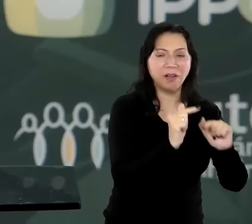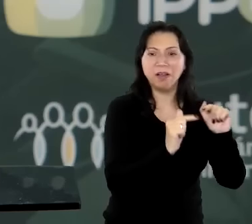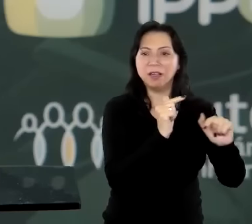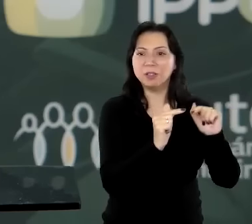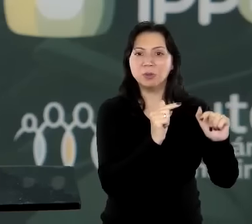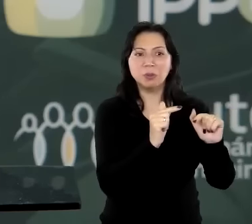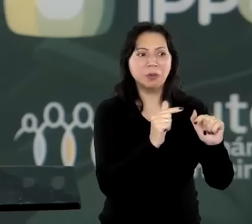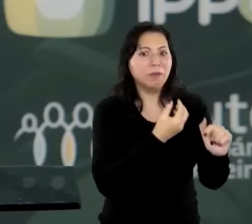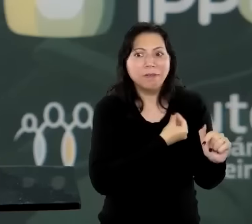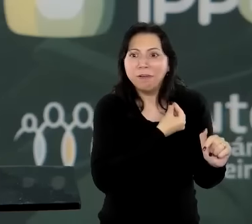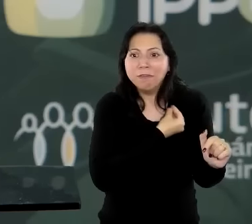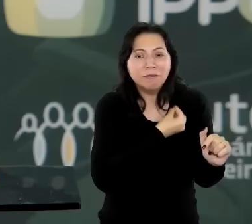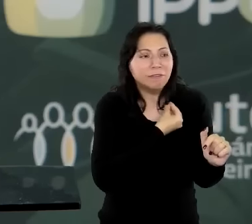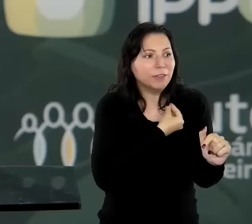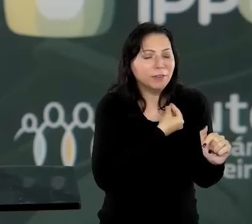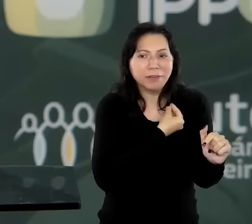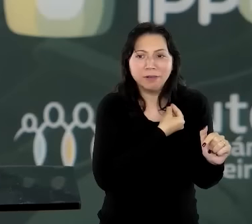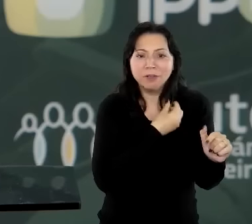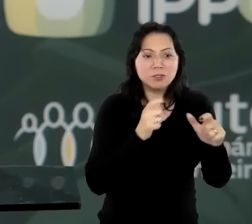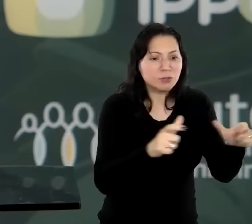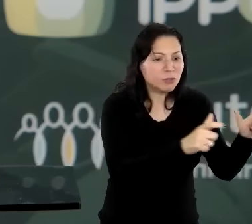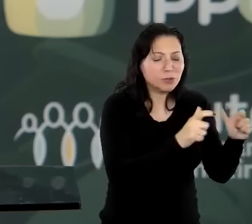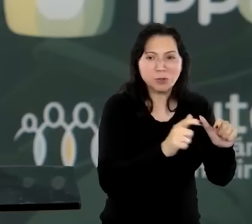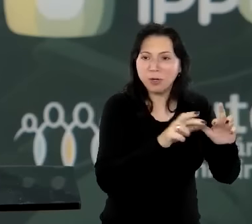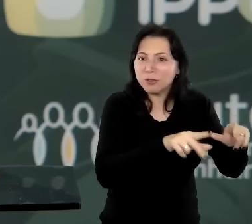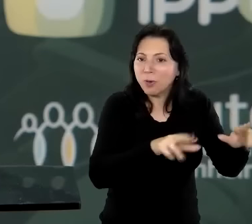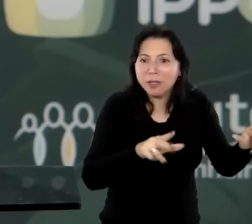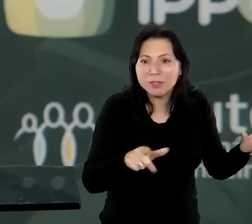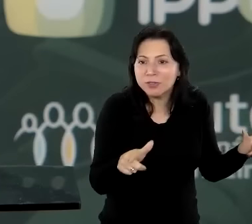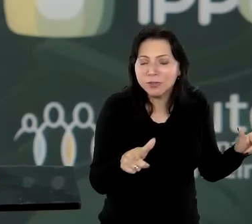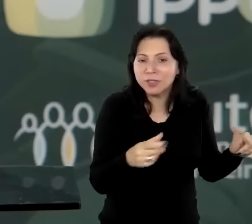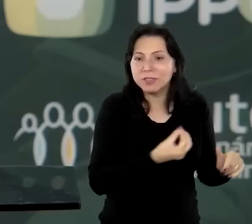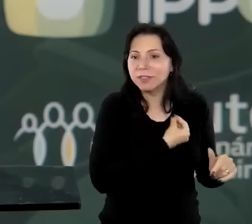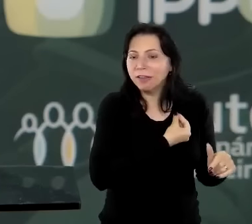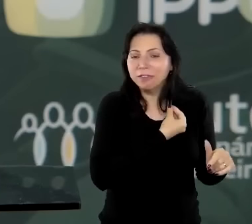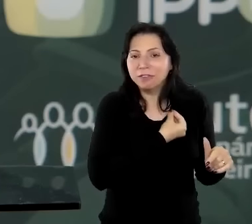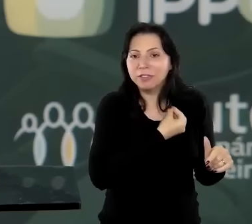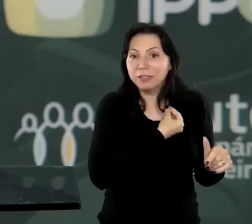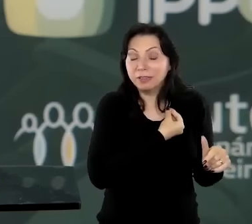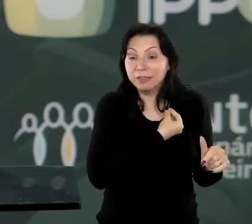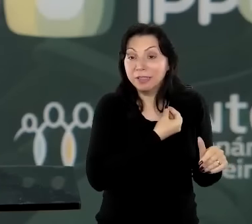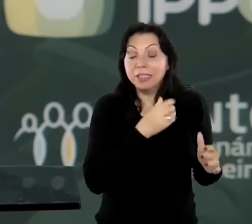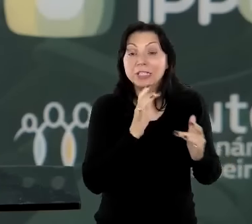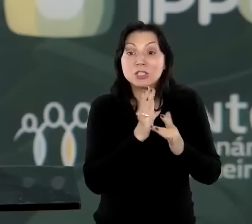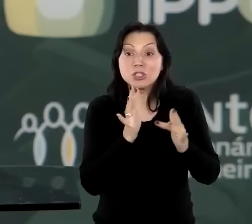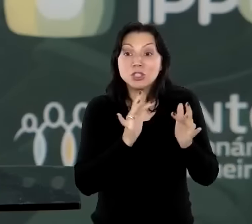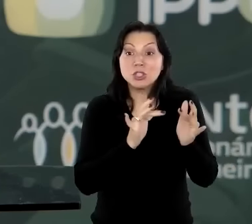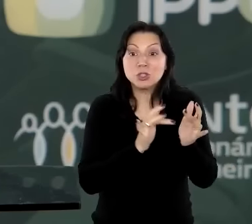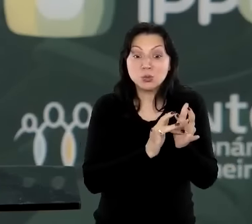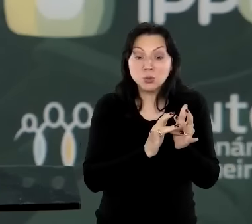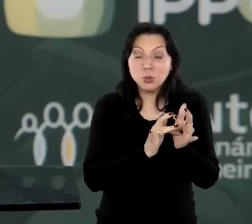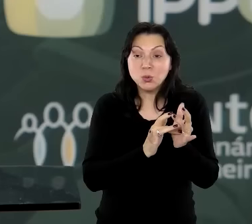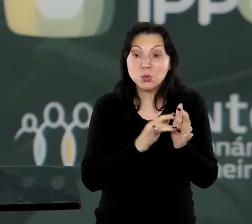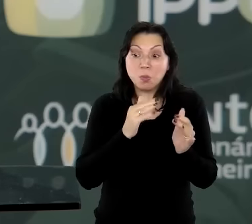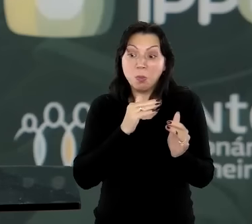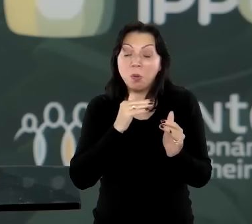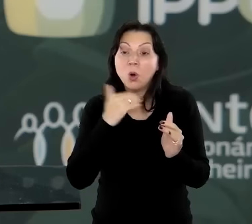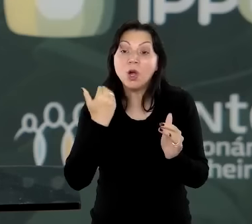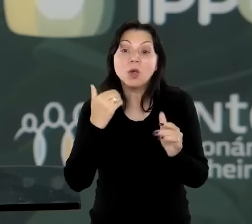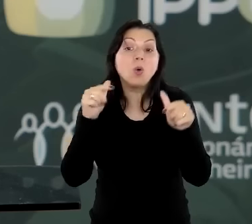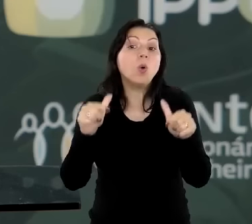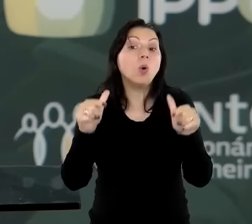Jesus na dinâmica da vida. E foi por isso que diz a Bíblia que ele morreu fora dos portões,